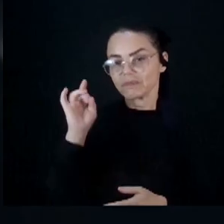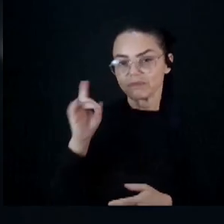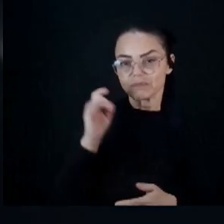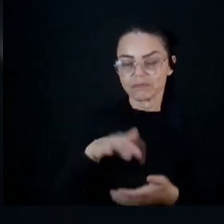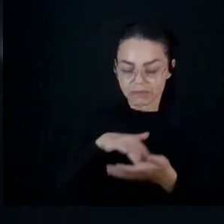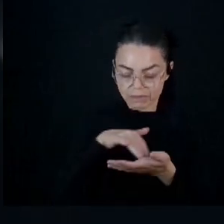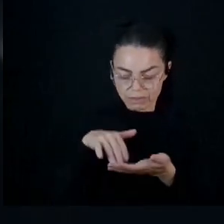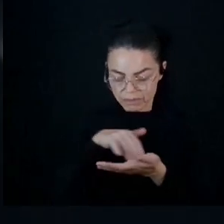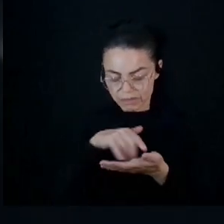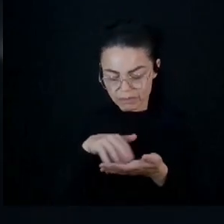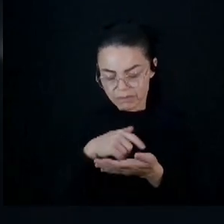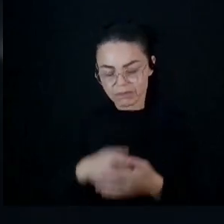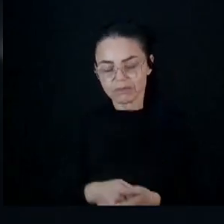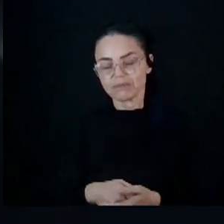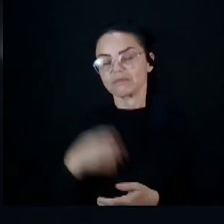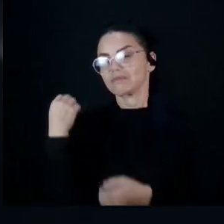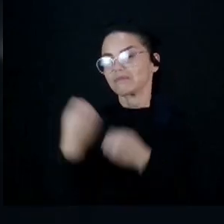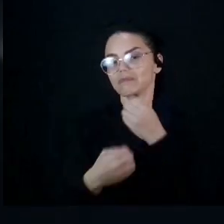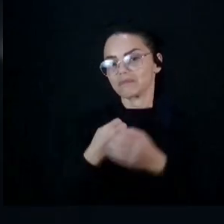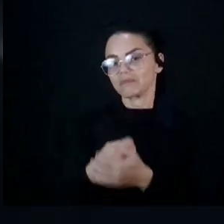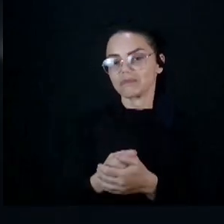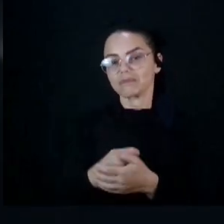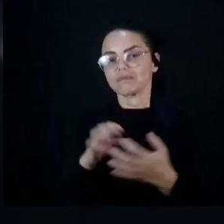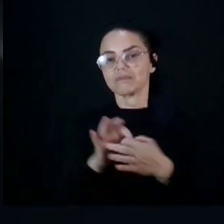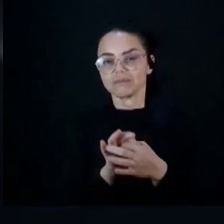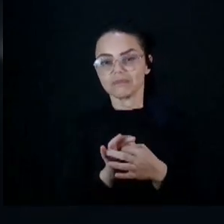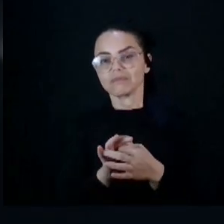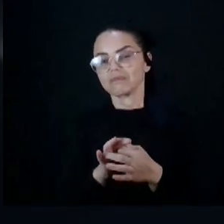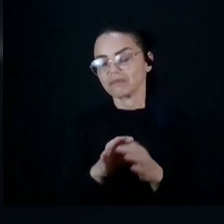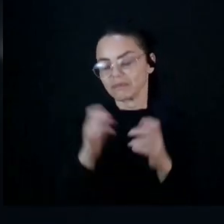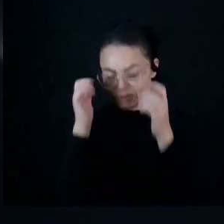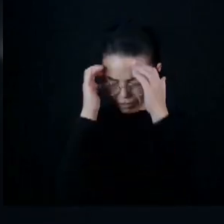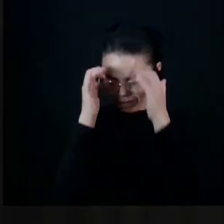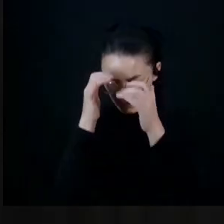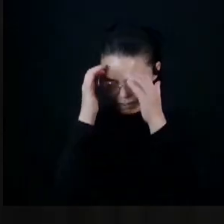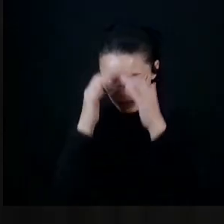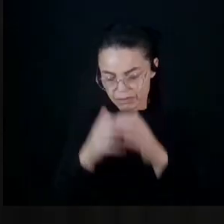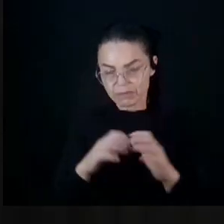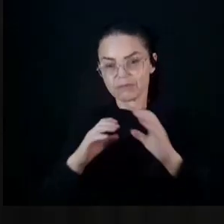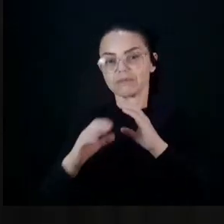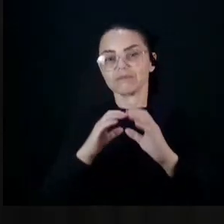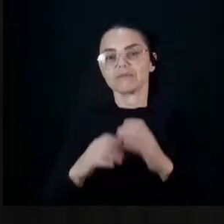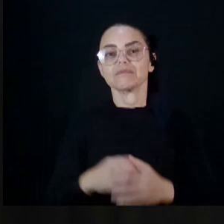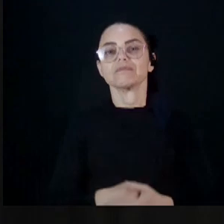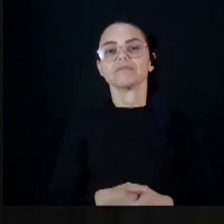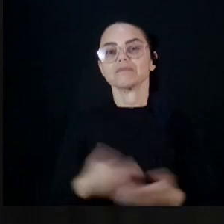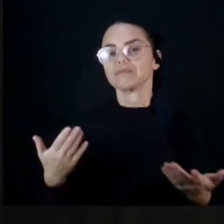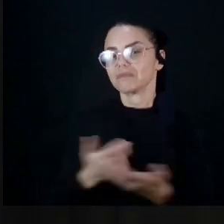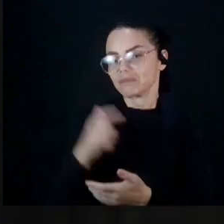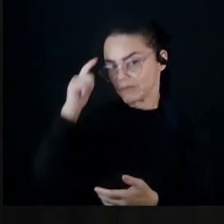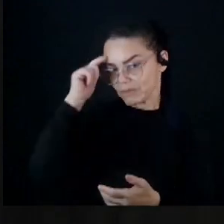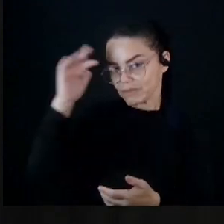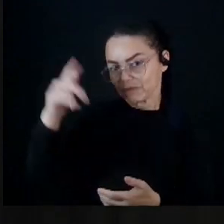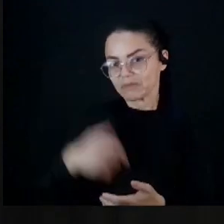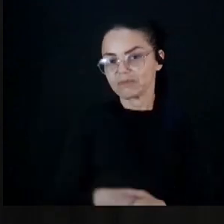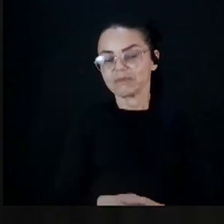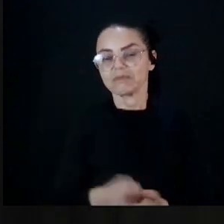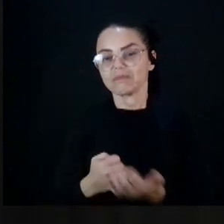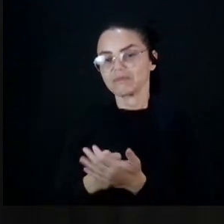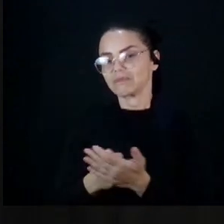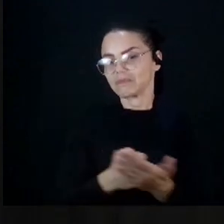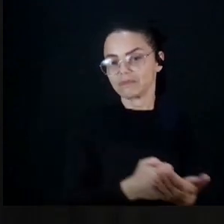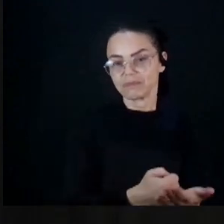e passa a funcionar como uma ponte entre o raciocínio e a comunicação. Agora imagina ter um assistente que não